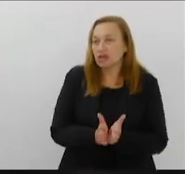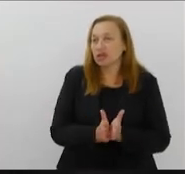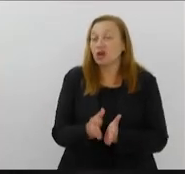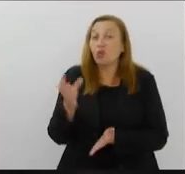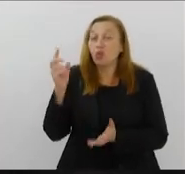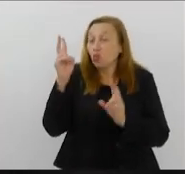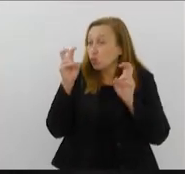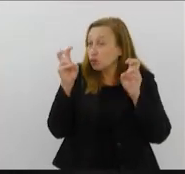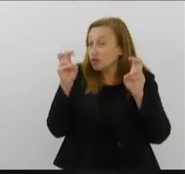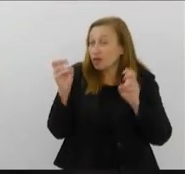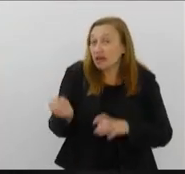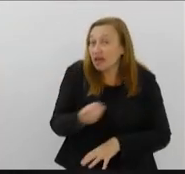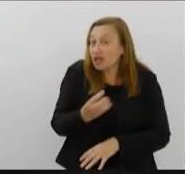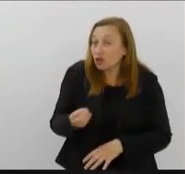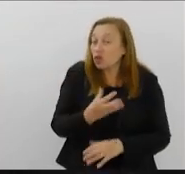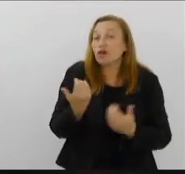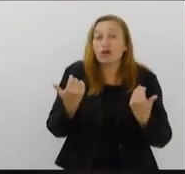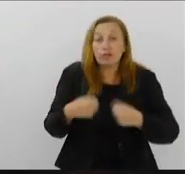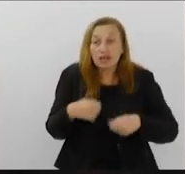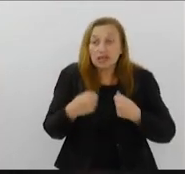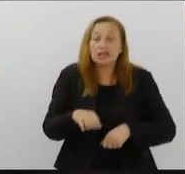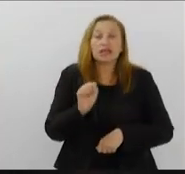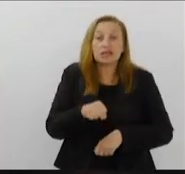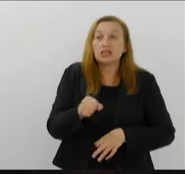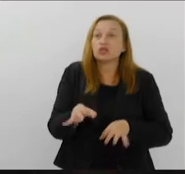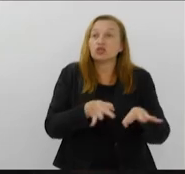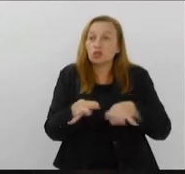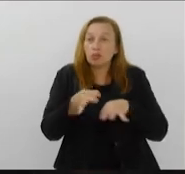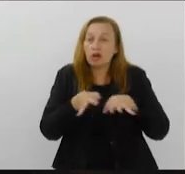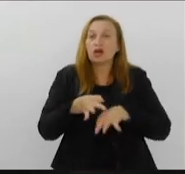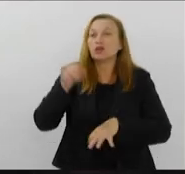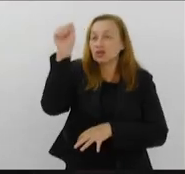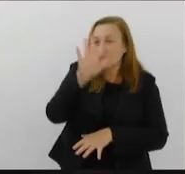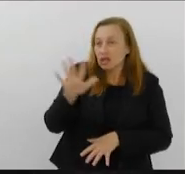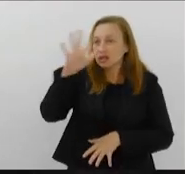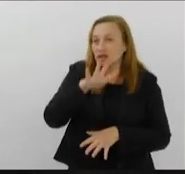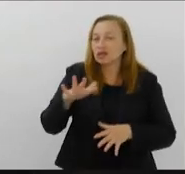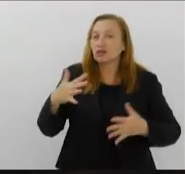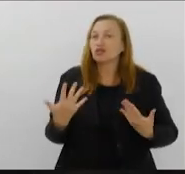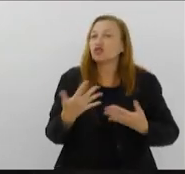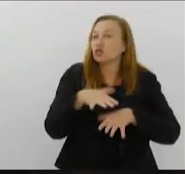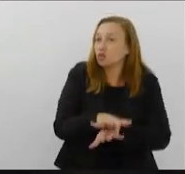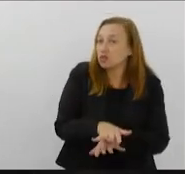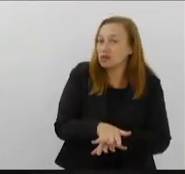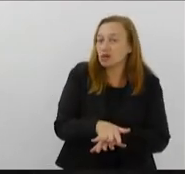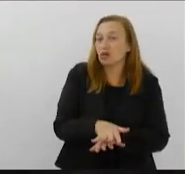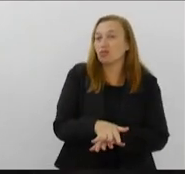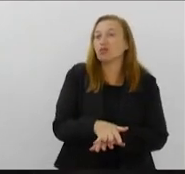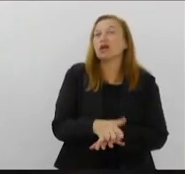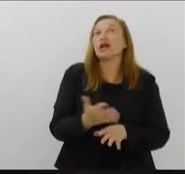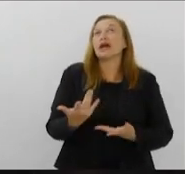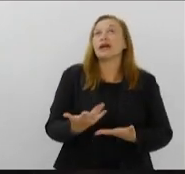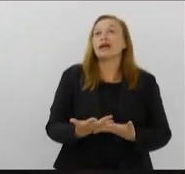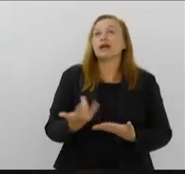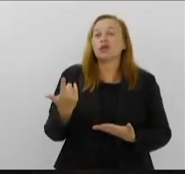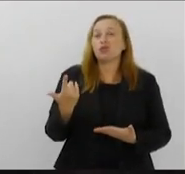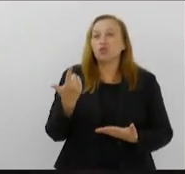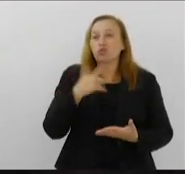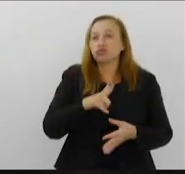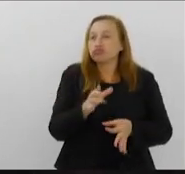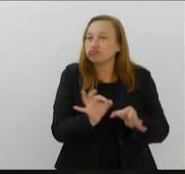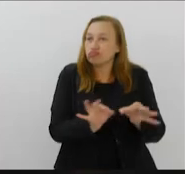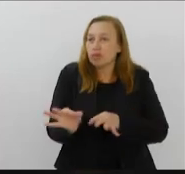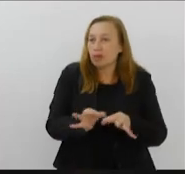e que a gente precisa, sim, de um plano nacional de inclusão produtiva, que a gente costuma coordenar dentro